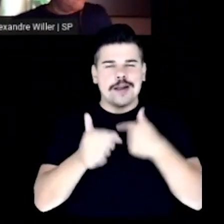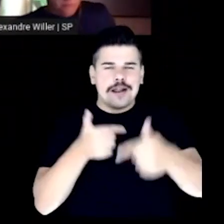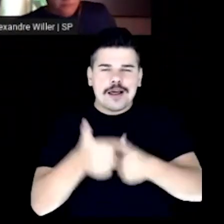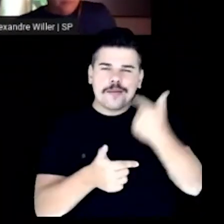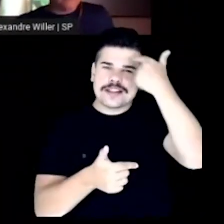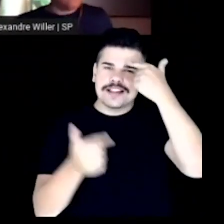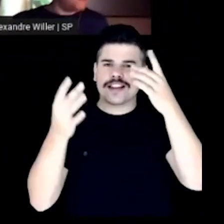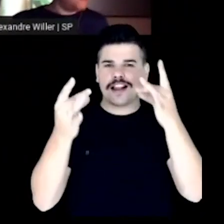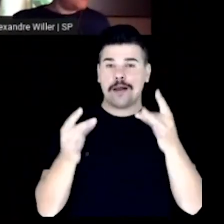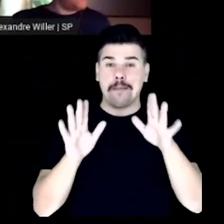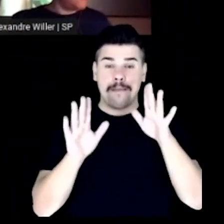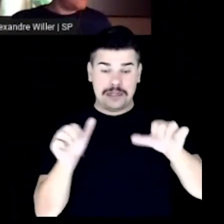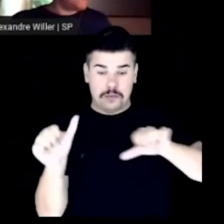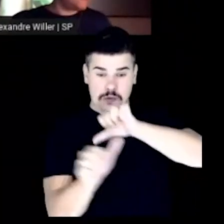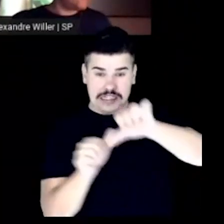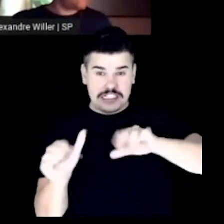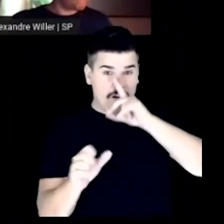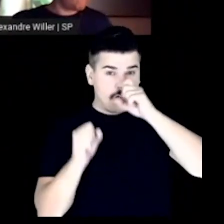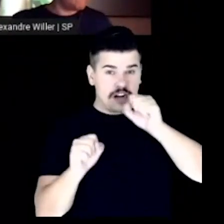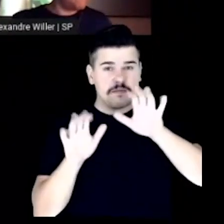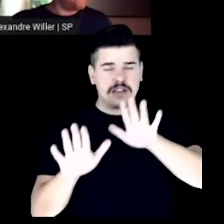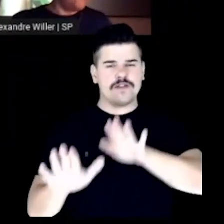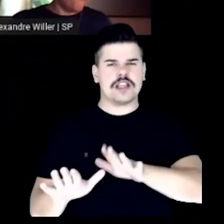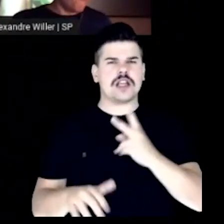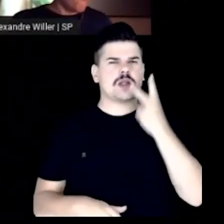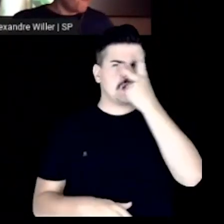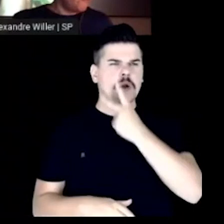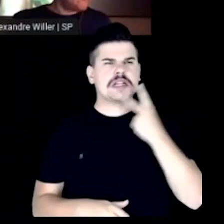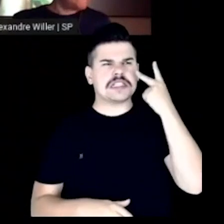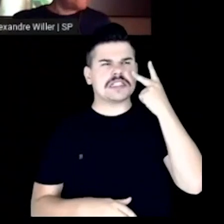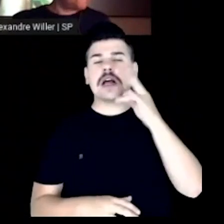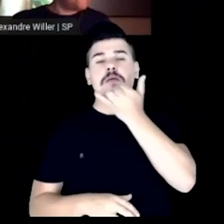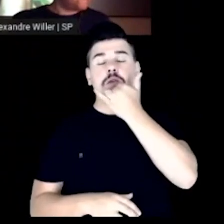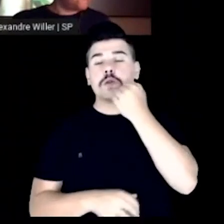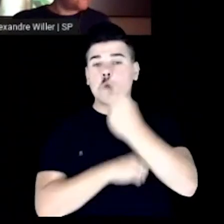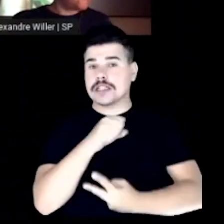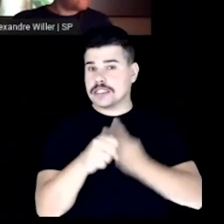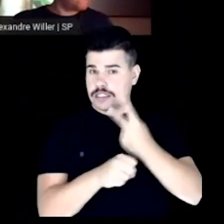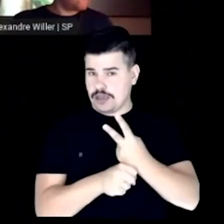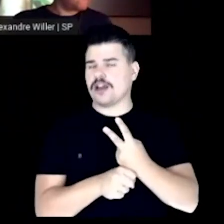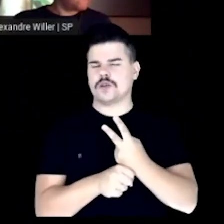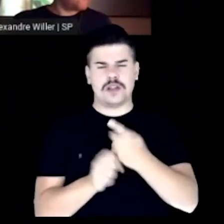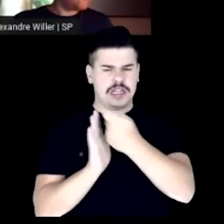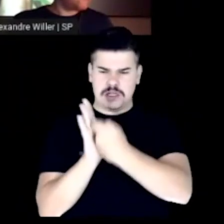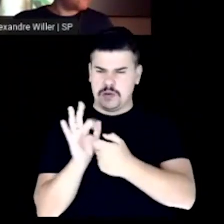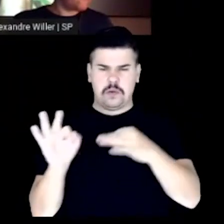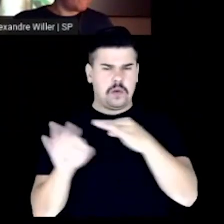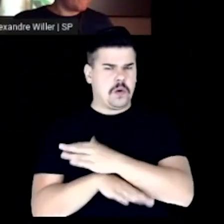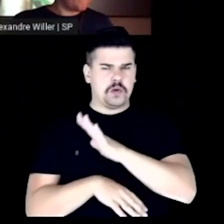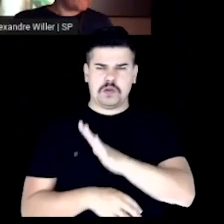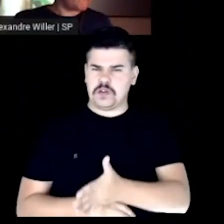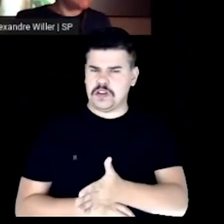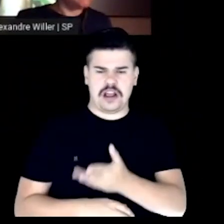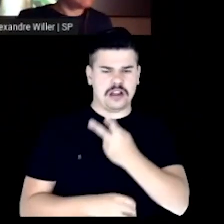trabalhando, mas eu acho que a mudança mais drástica, assim, eu já estava uns 2 anos, basicamente com o texto pronto, e foi